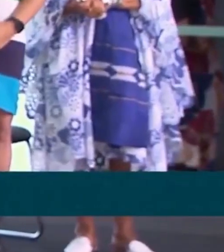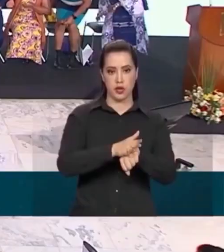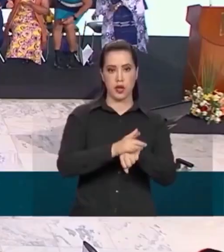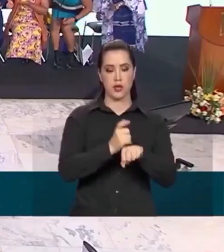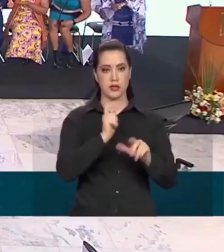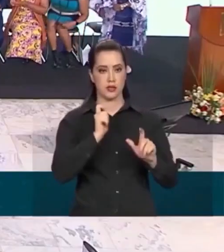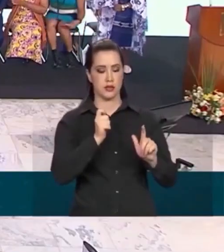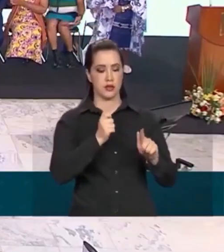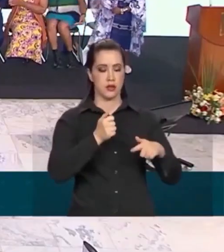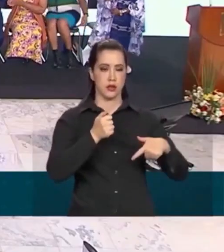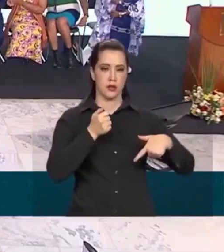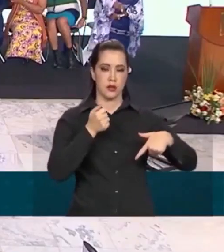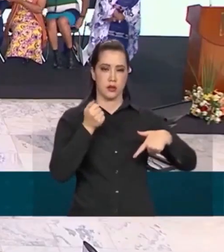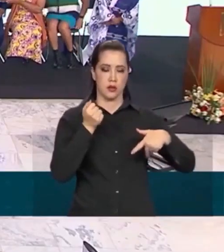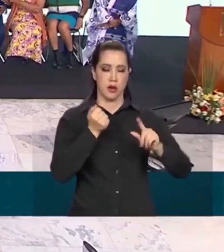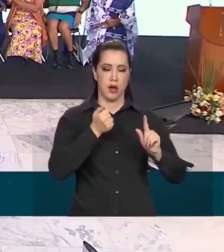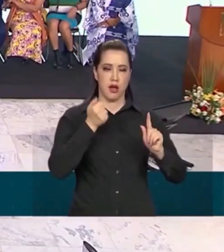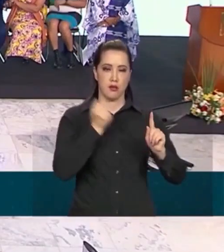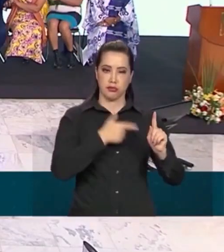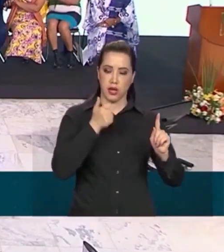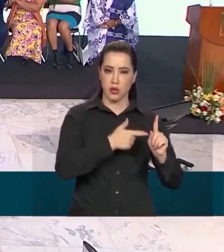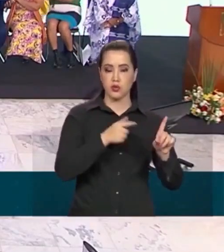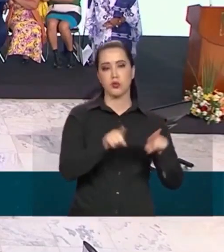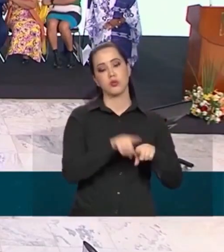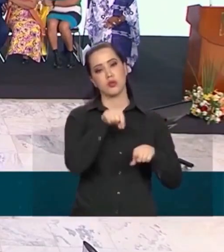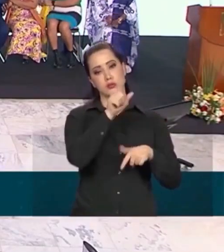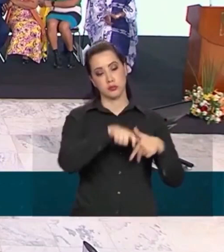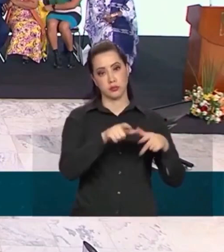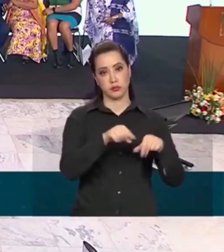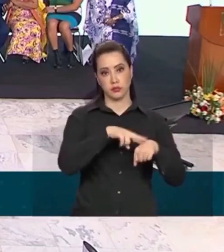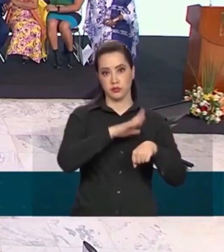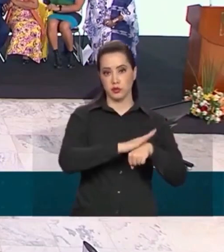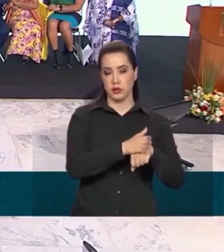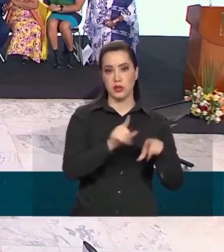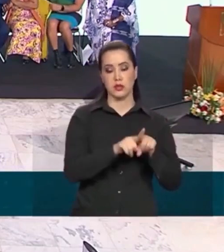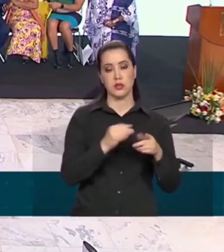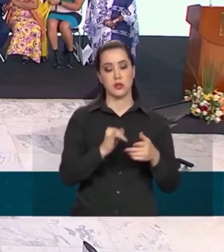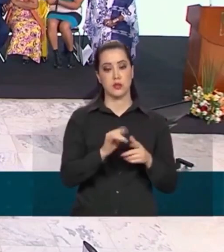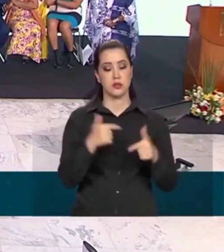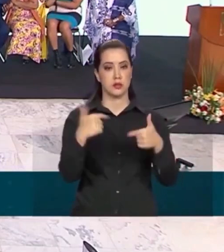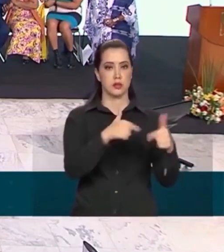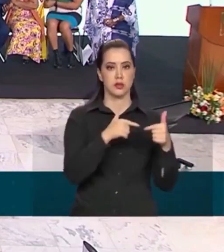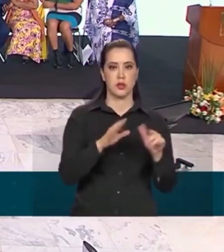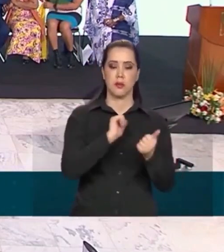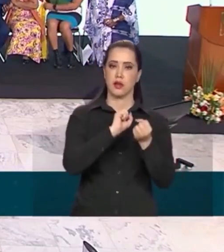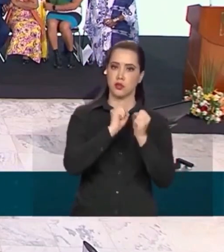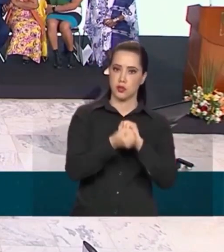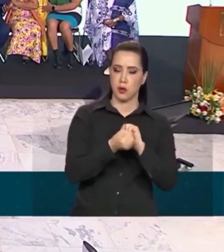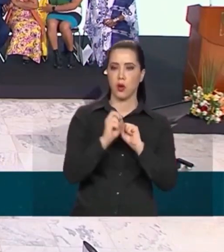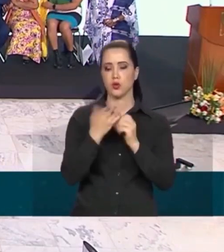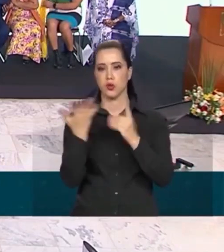racismo a lei prevê pena de suspensão de direitos no caso de racismo praticado no contexto de atividade